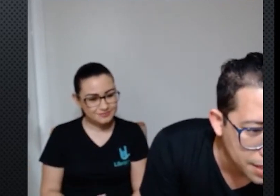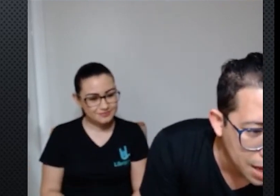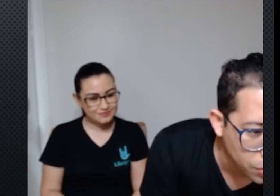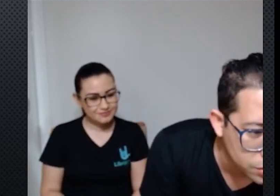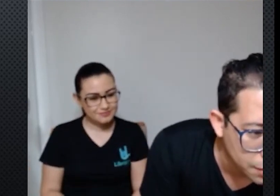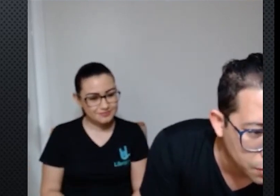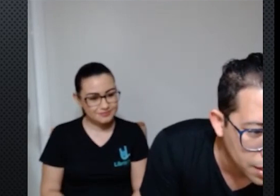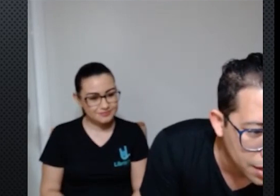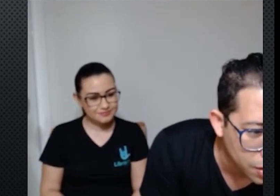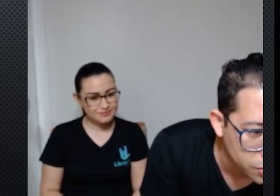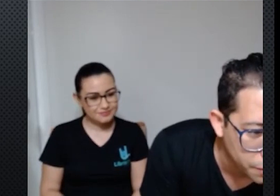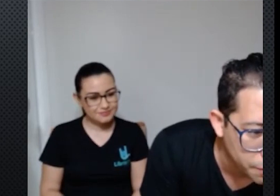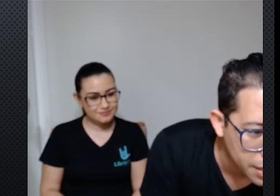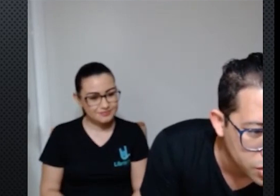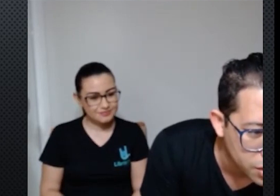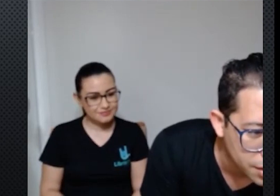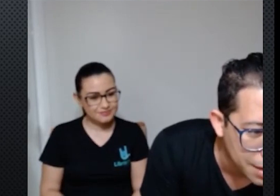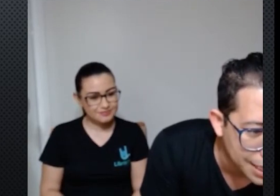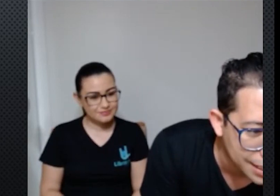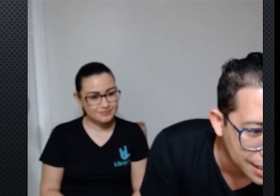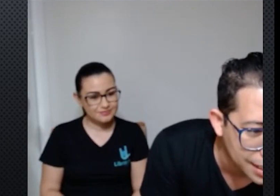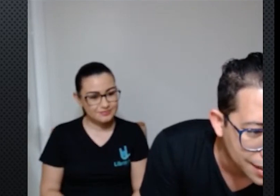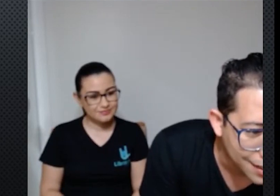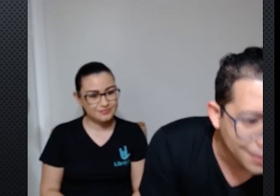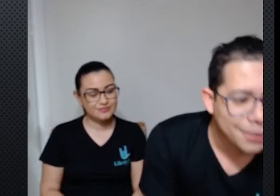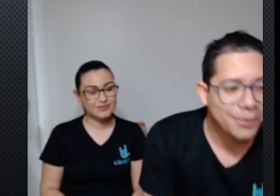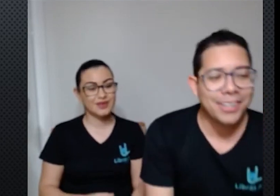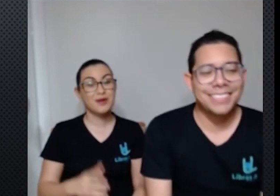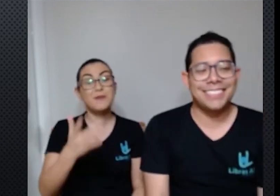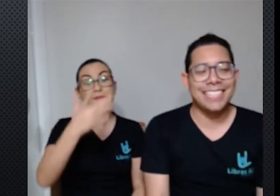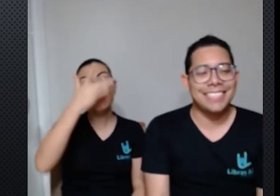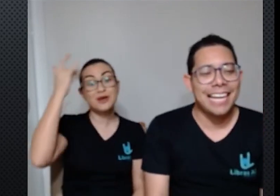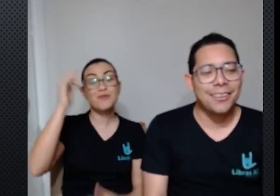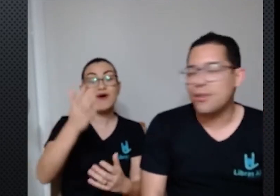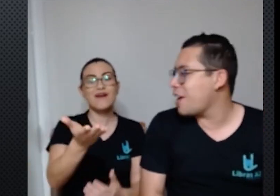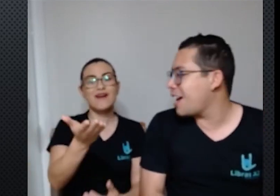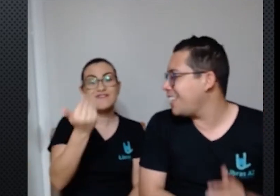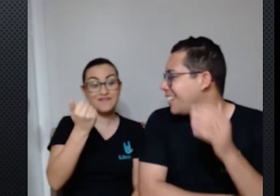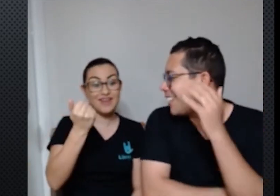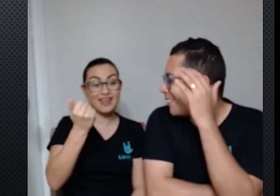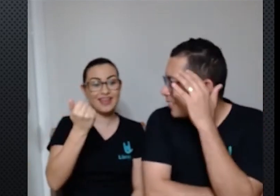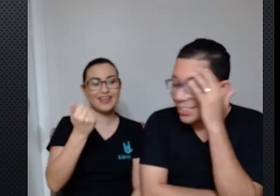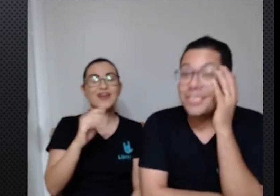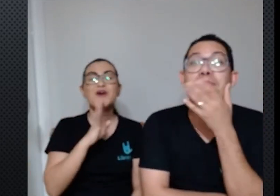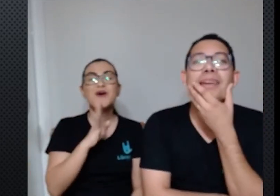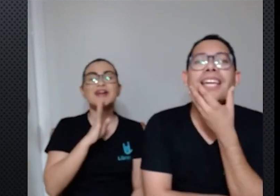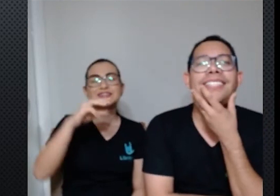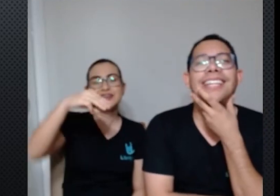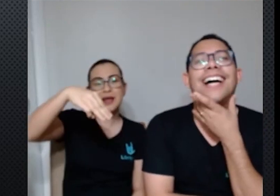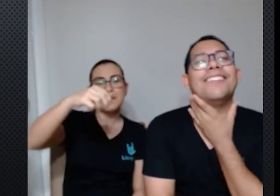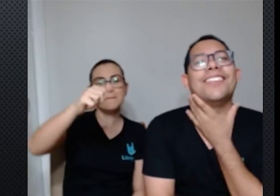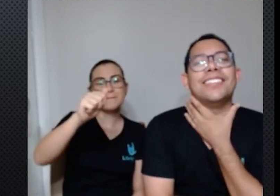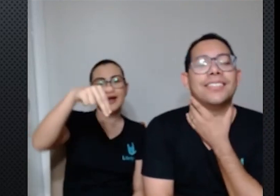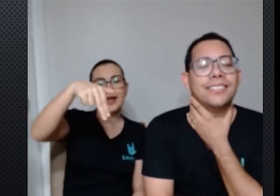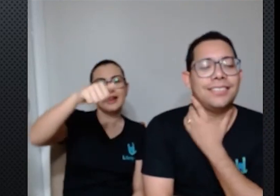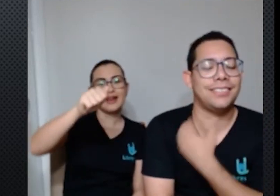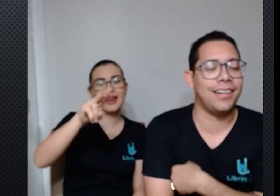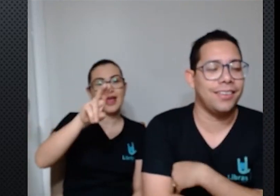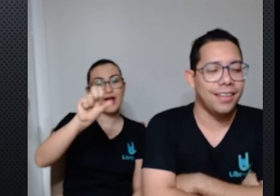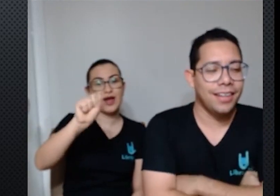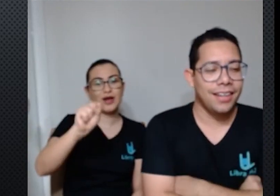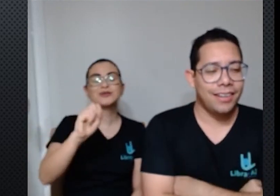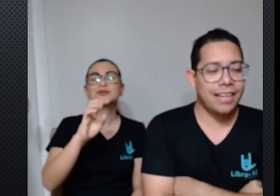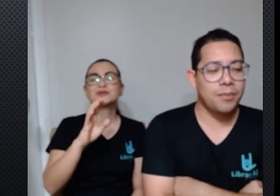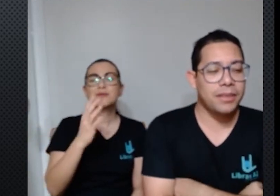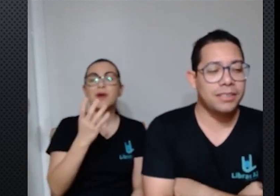pra Manaus, saborear nosso peixe tambaqui. Nossa, assado com farinha, Kerema, tá falando de peixe, ai meu Deus do